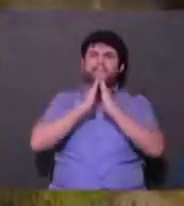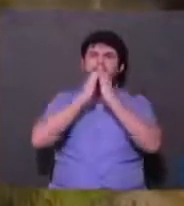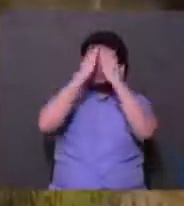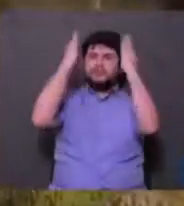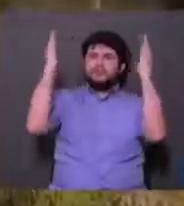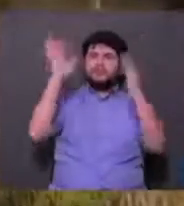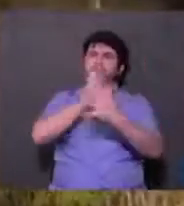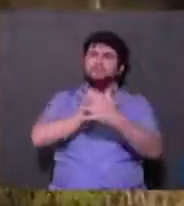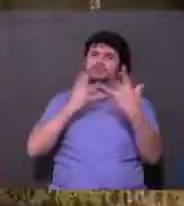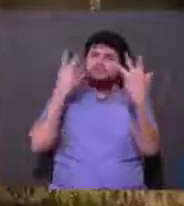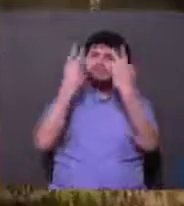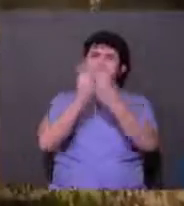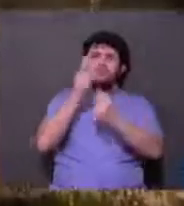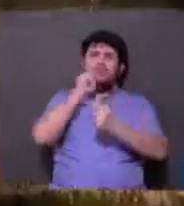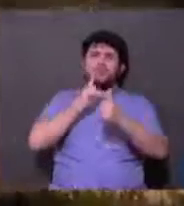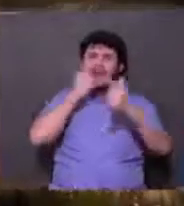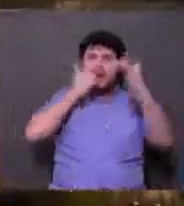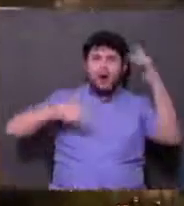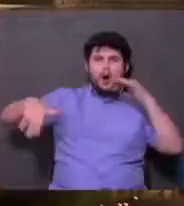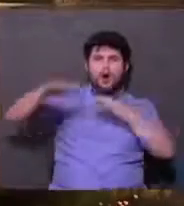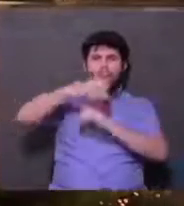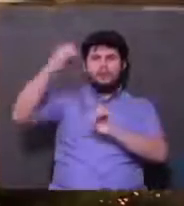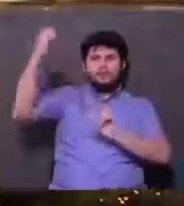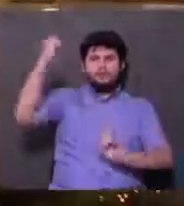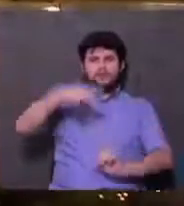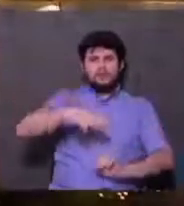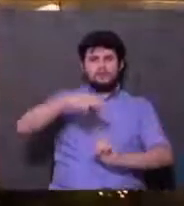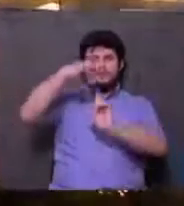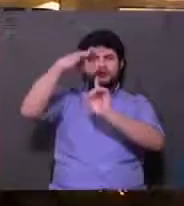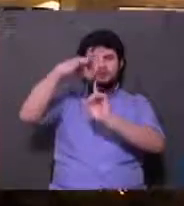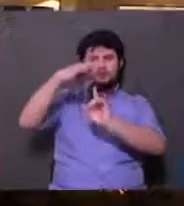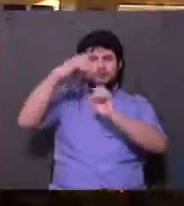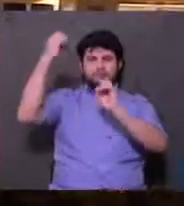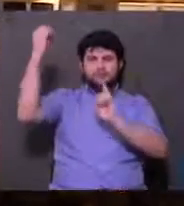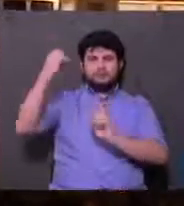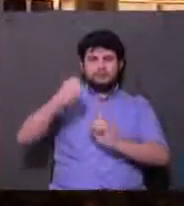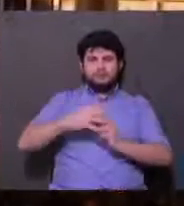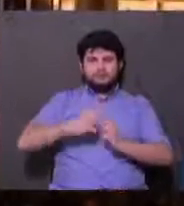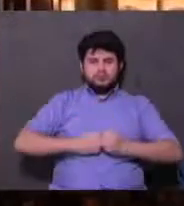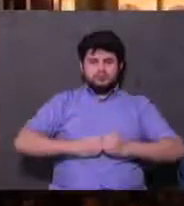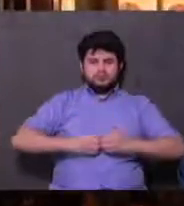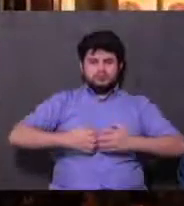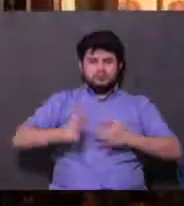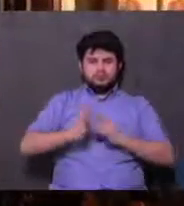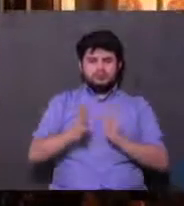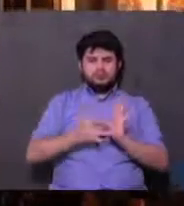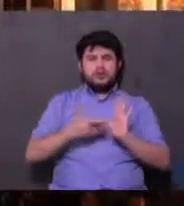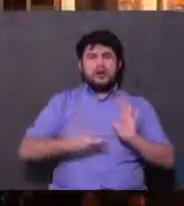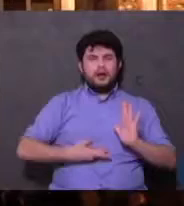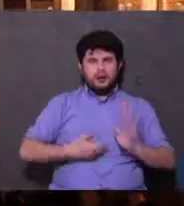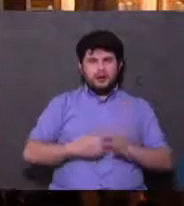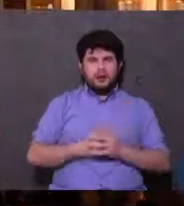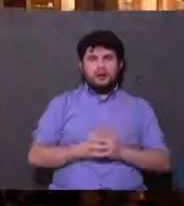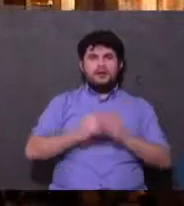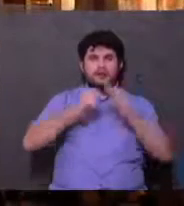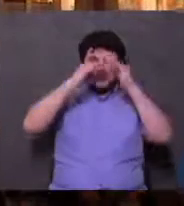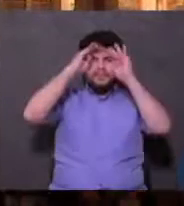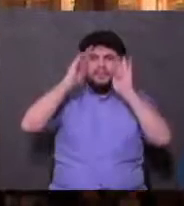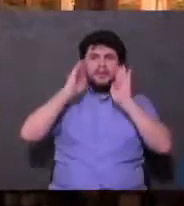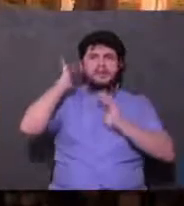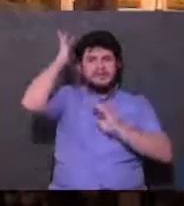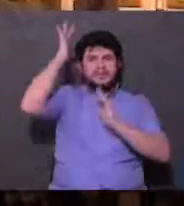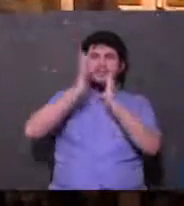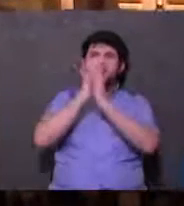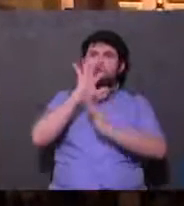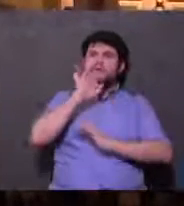Seigneur est avec vous. Vous êtes bénie entre toutes les femmes, et Jésus, le fruit de vos entrailles, est béni. Santa Maria, Mãe